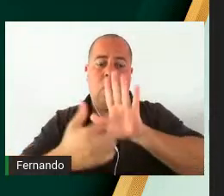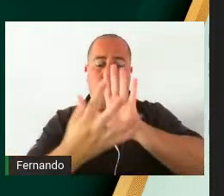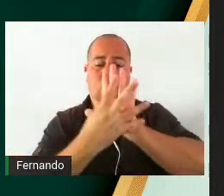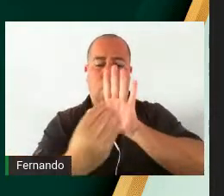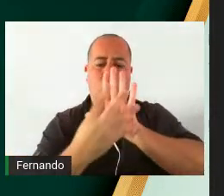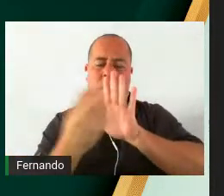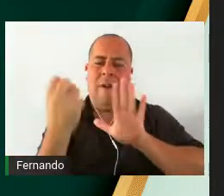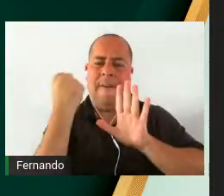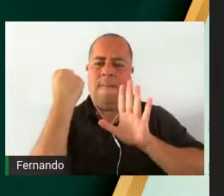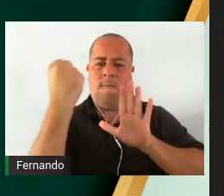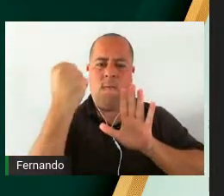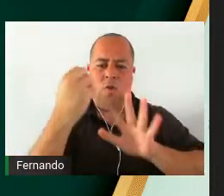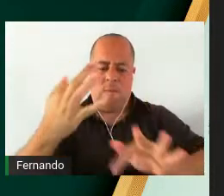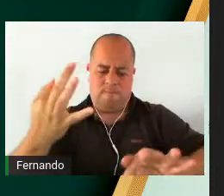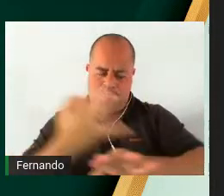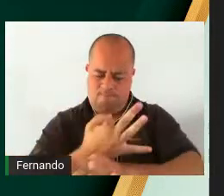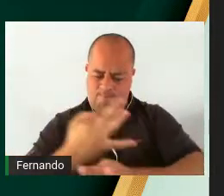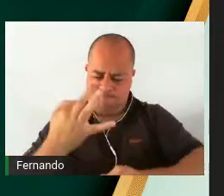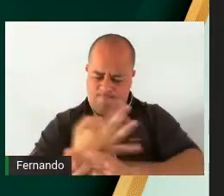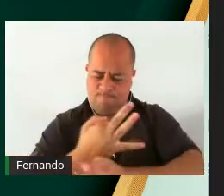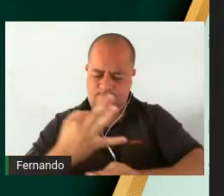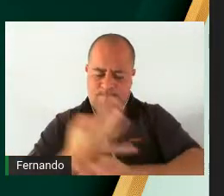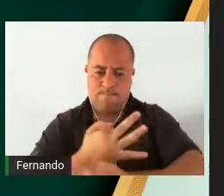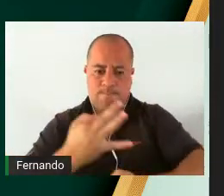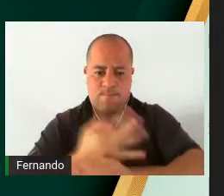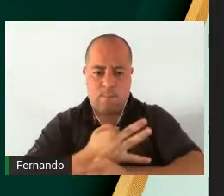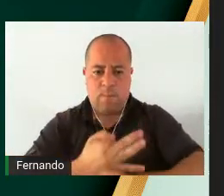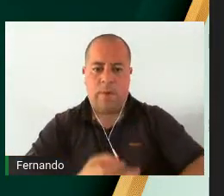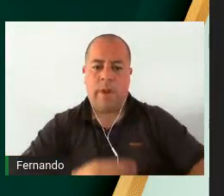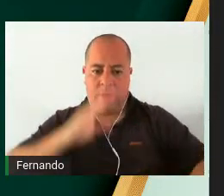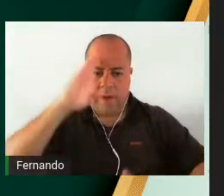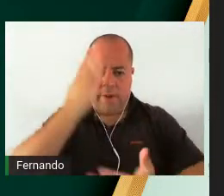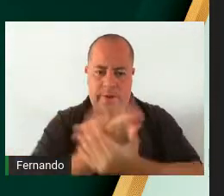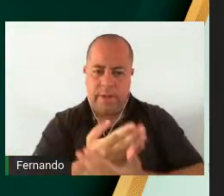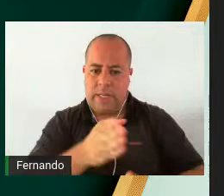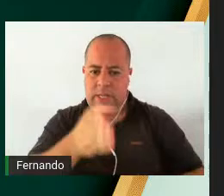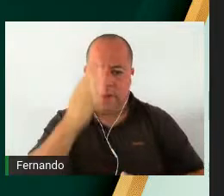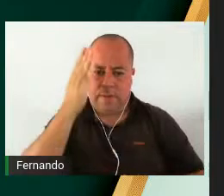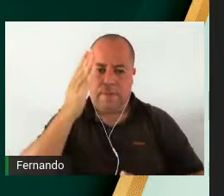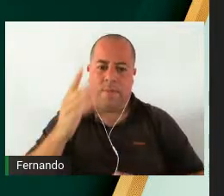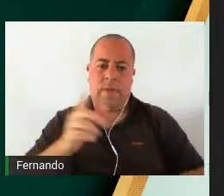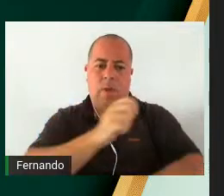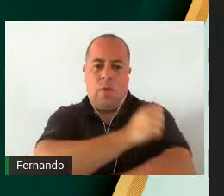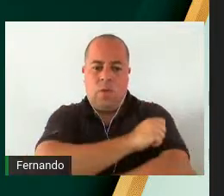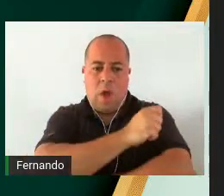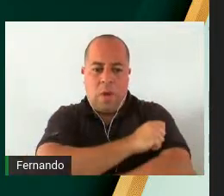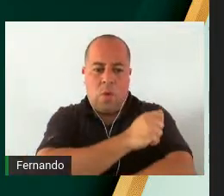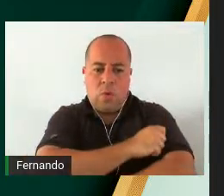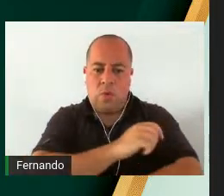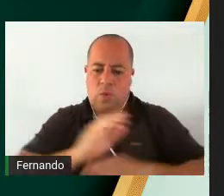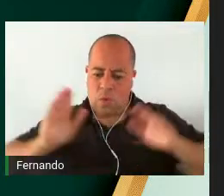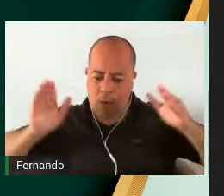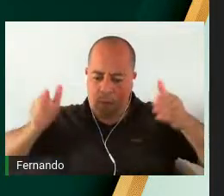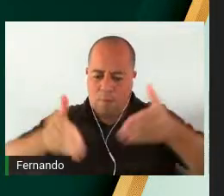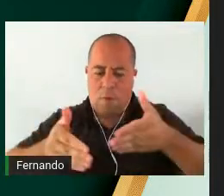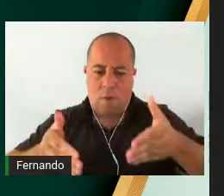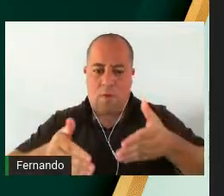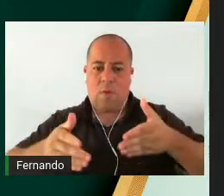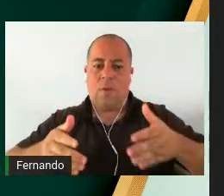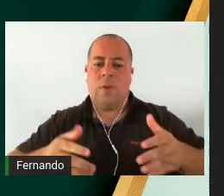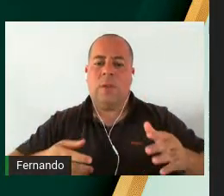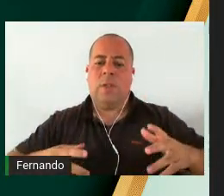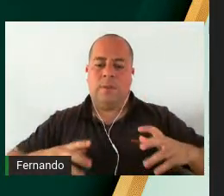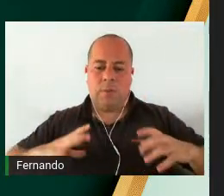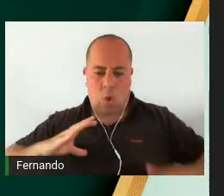e resistência e certamente têm em seus discentes o cerne para seguirem bravamente nessa